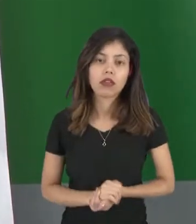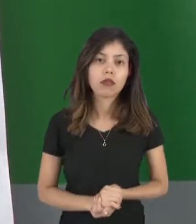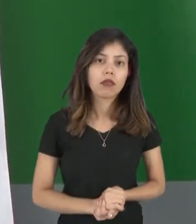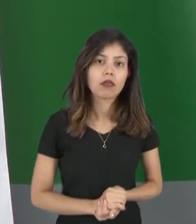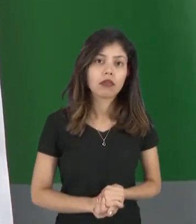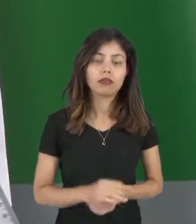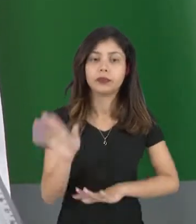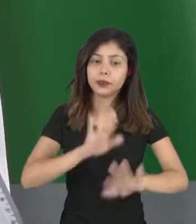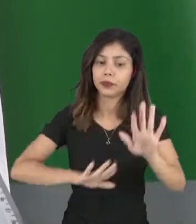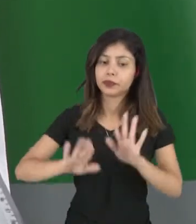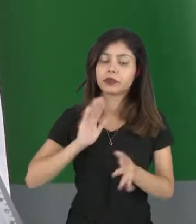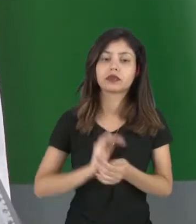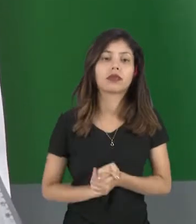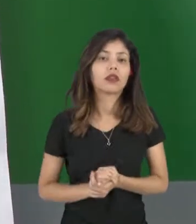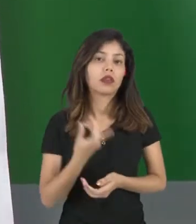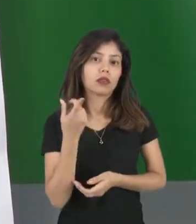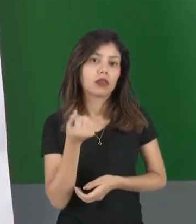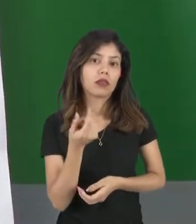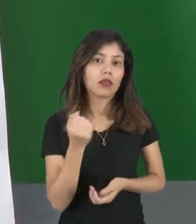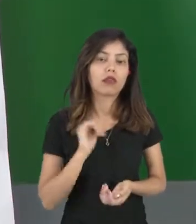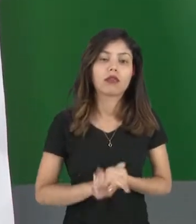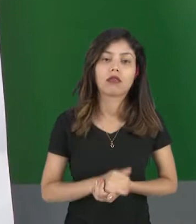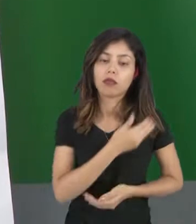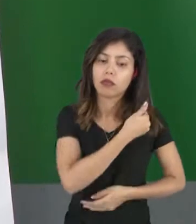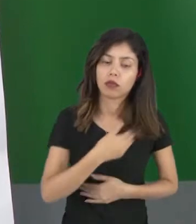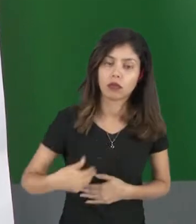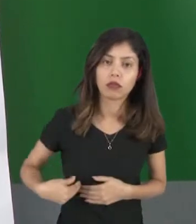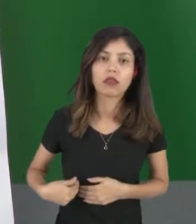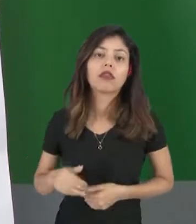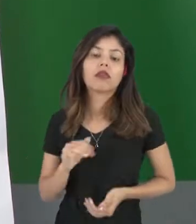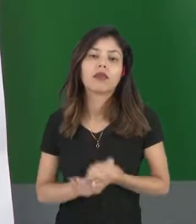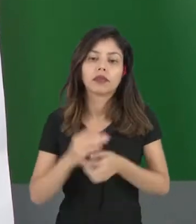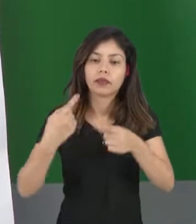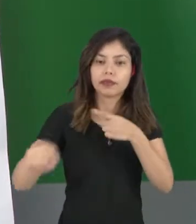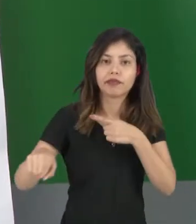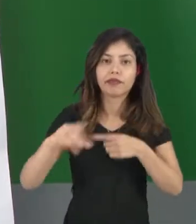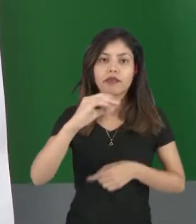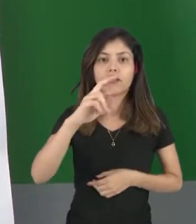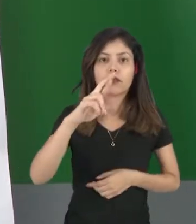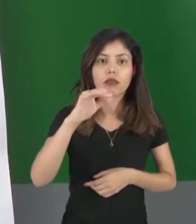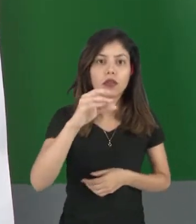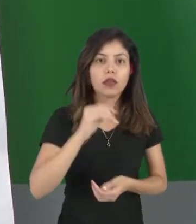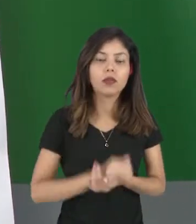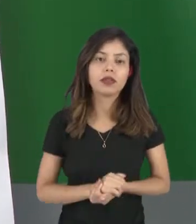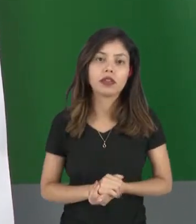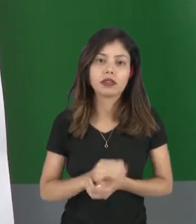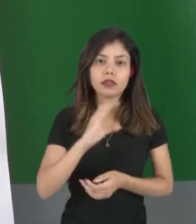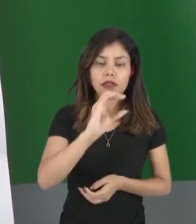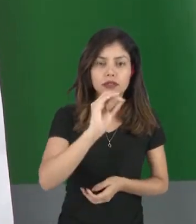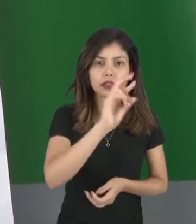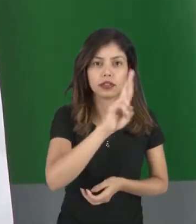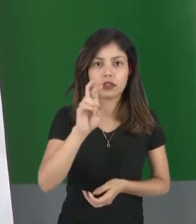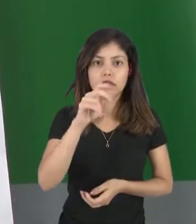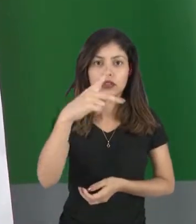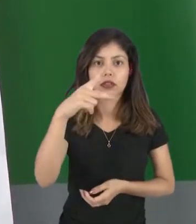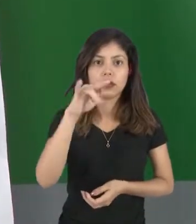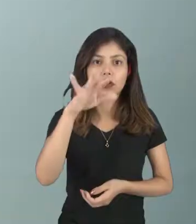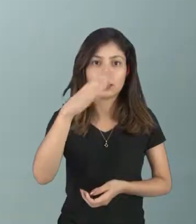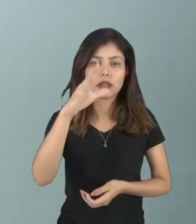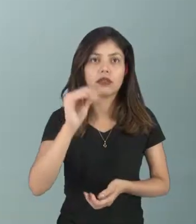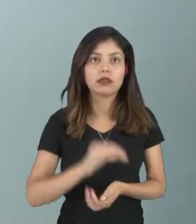dinheiro público nos nossos impostos. A corrupção e o péssimo eleitorado brasileiro são em quem nós devemos pôr a